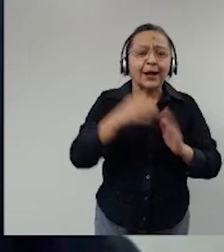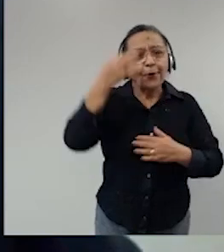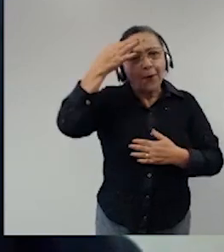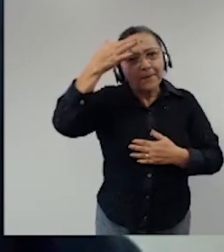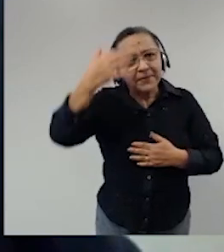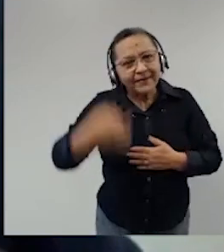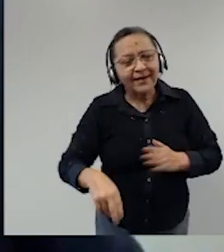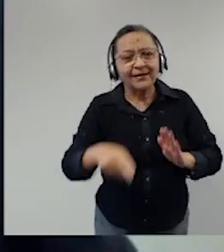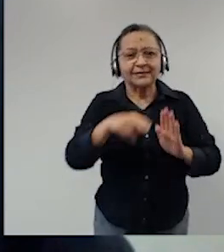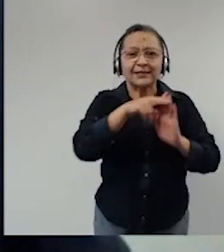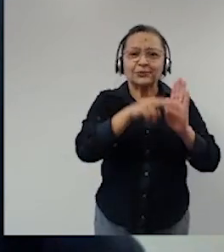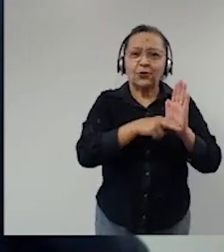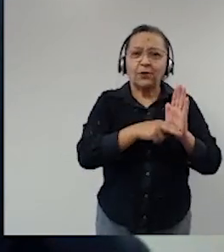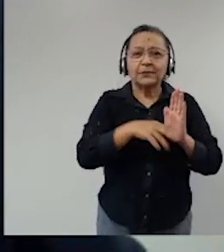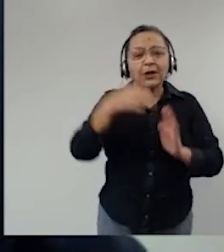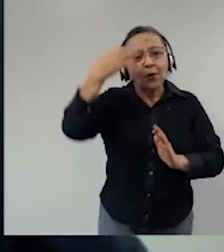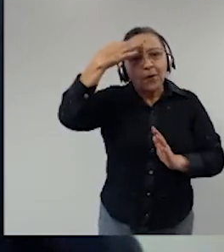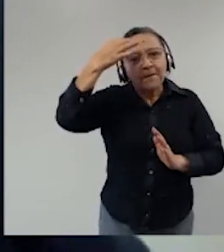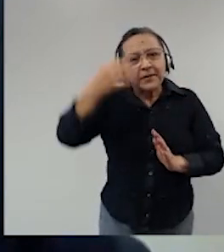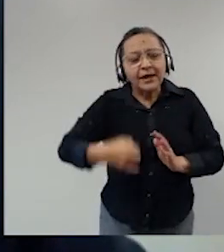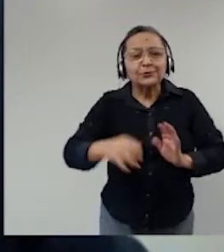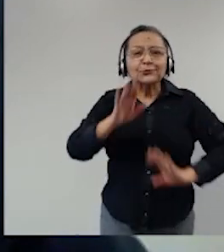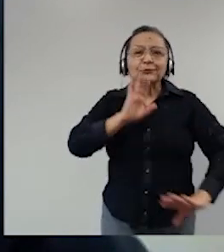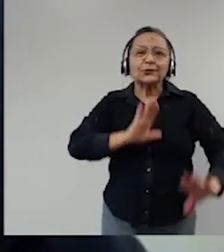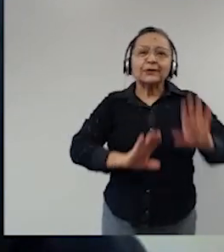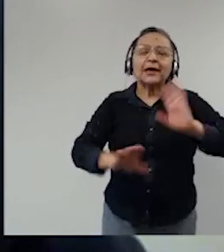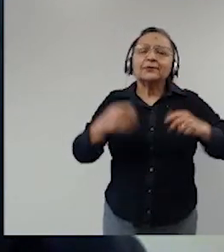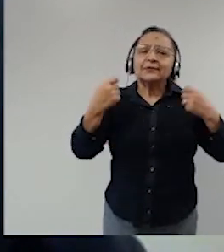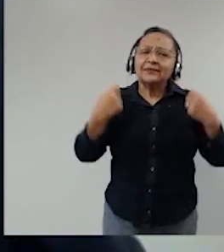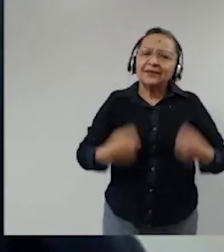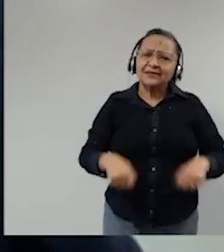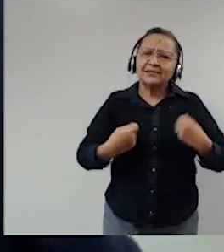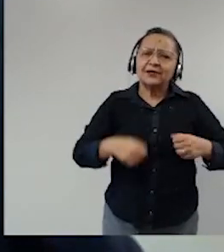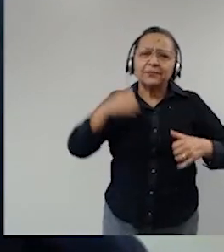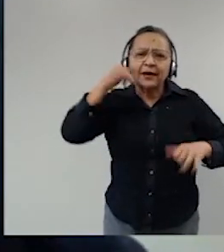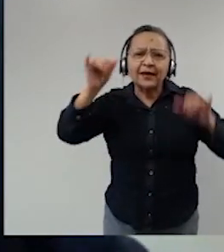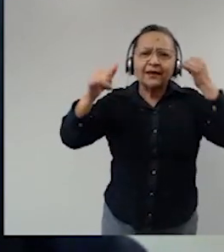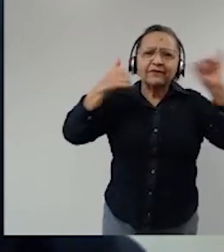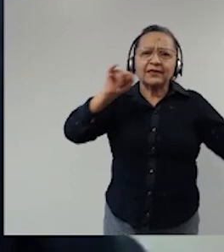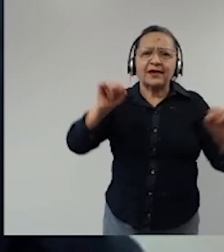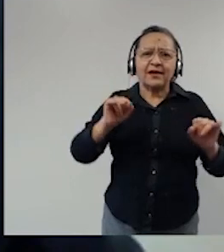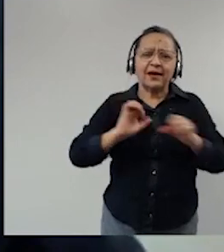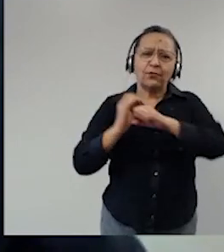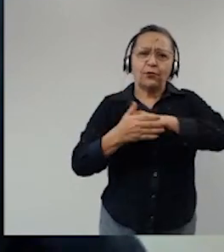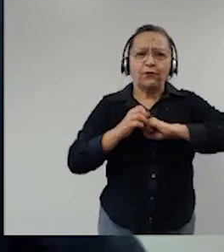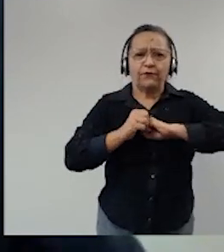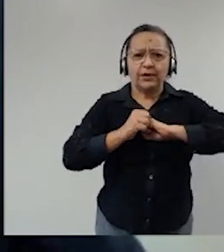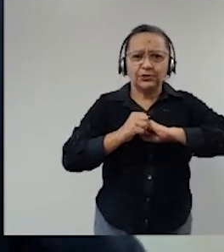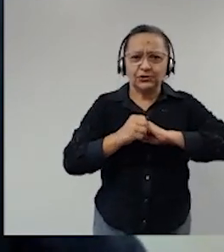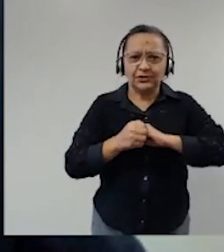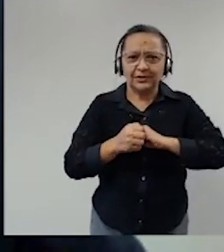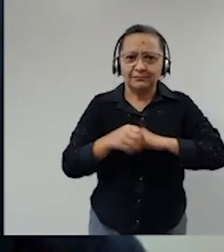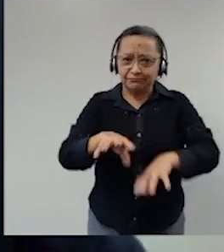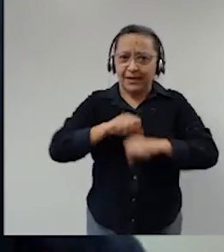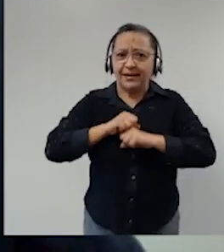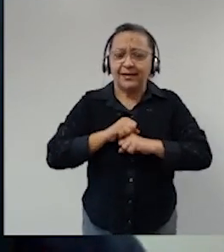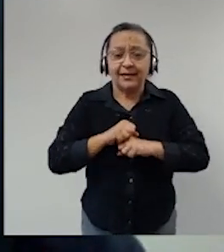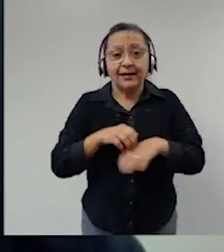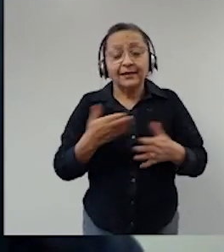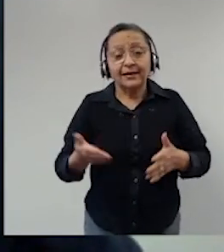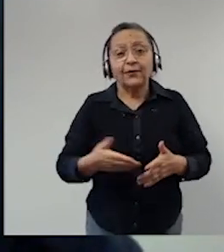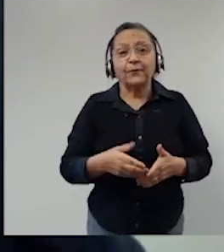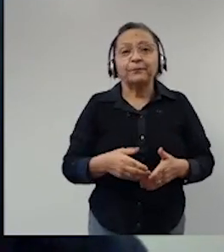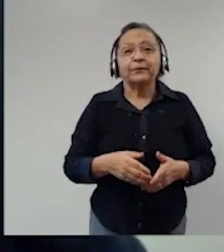como necessárias para a prevenção e o enfrentamento do Covid-19. O doutor Marcos já pontuou, em